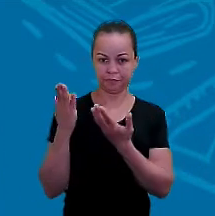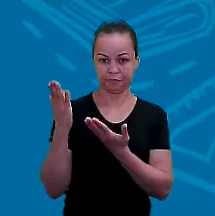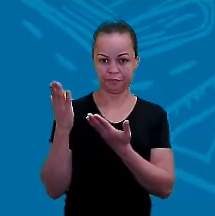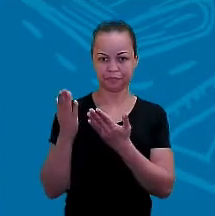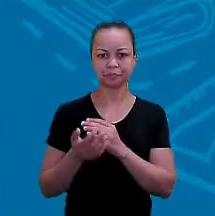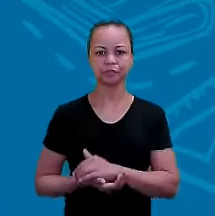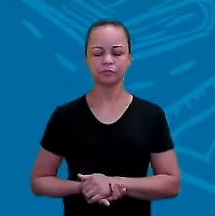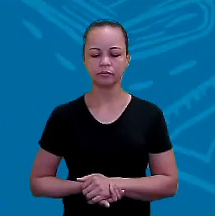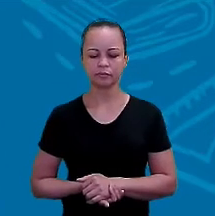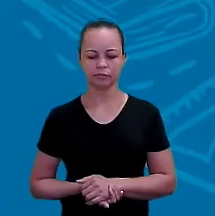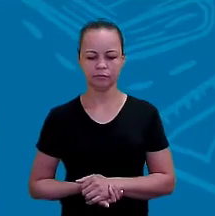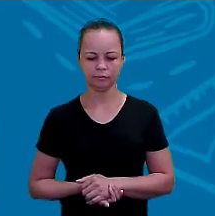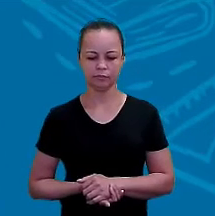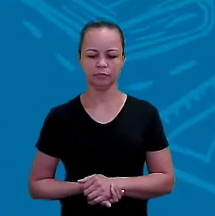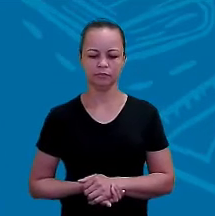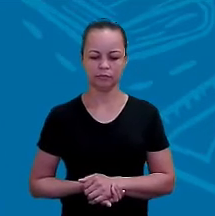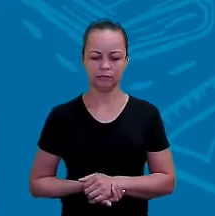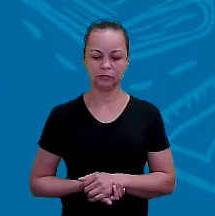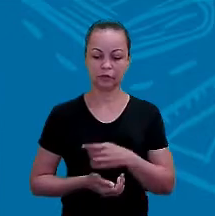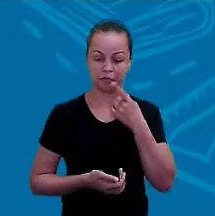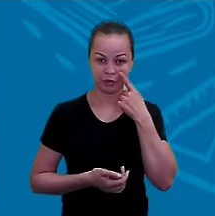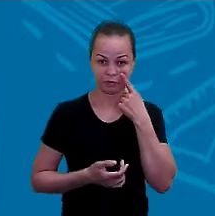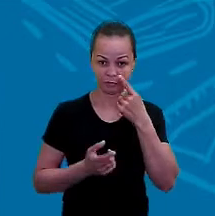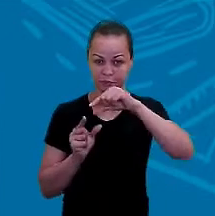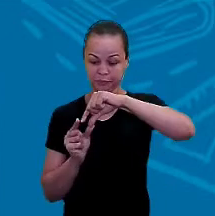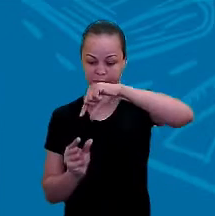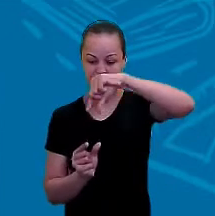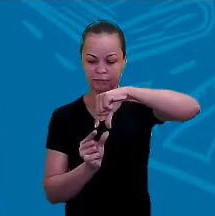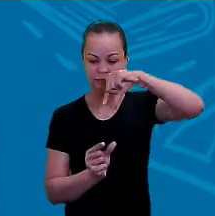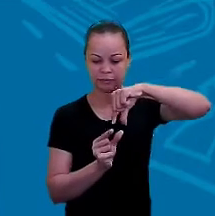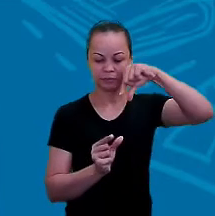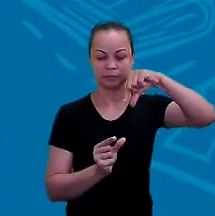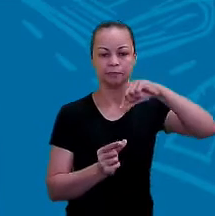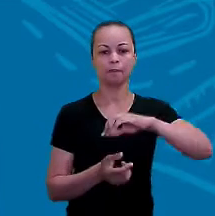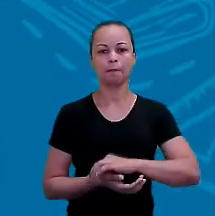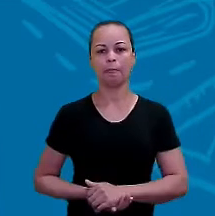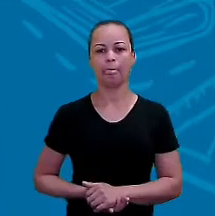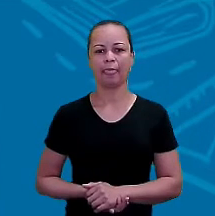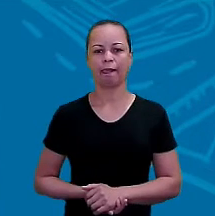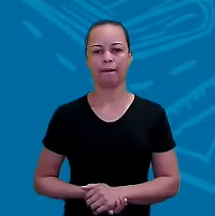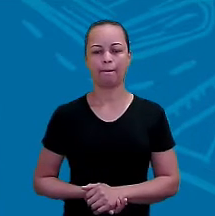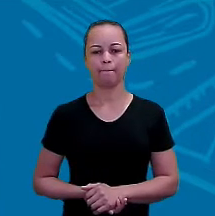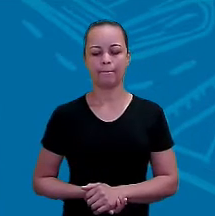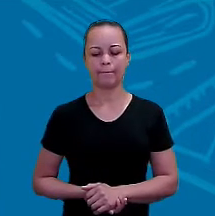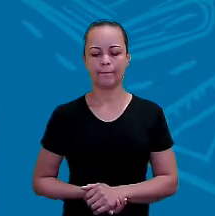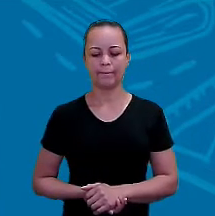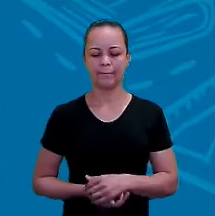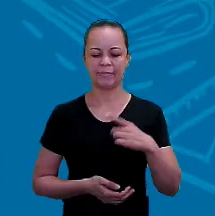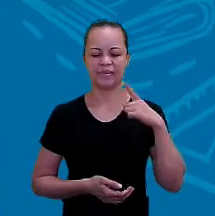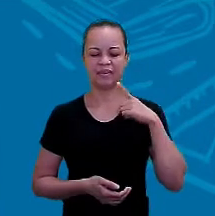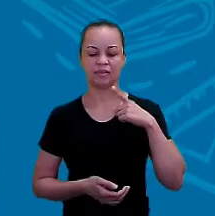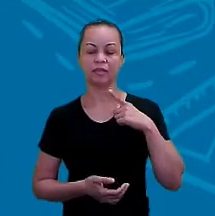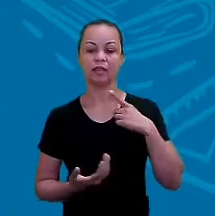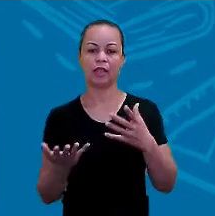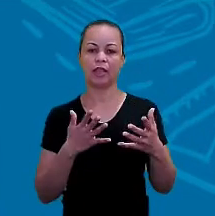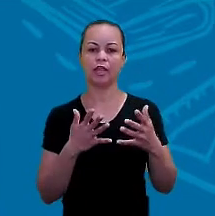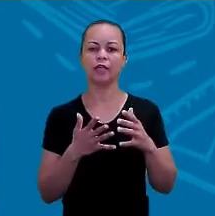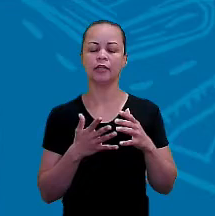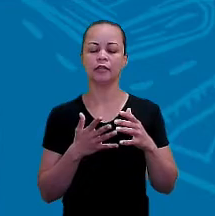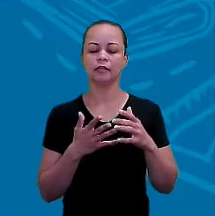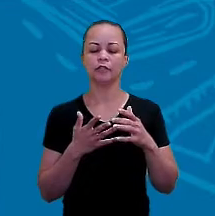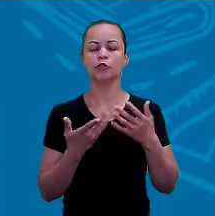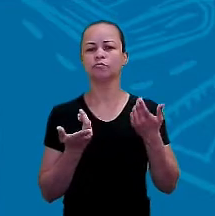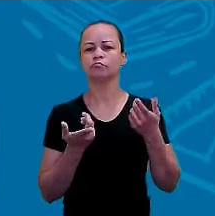ó. Tá vendo um gráficozinho? Pronto. Tem ali